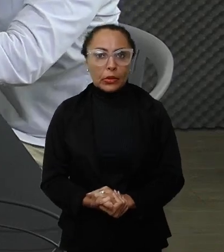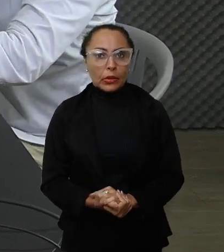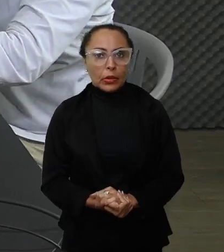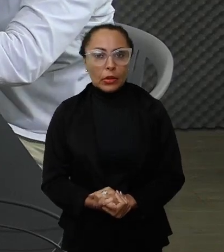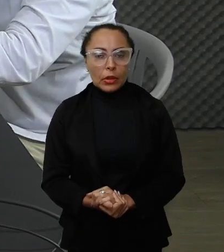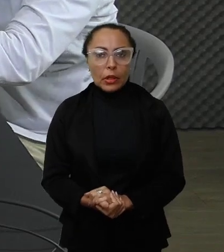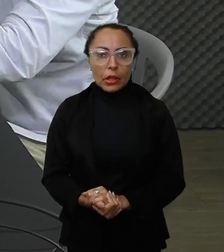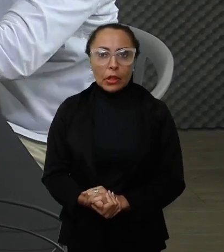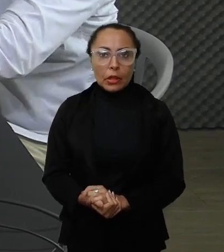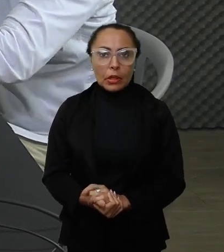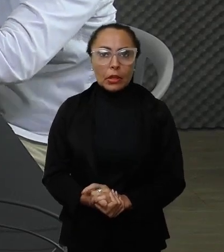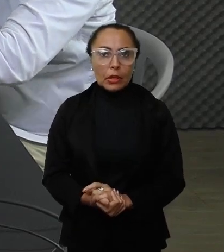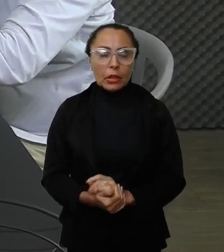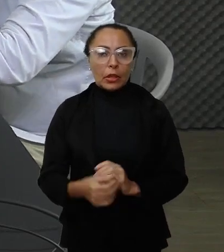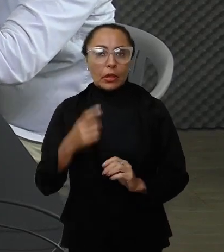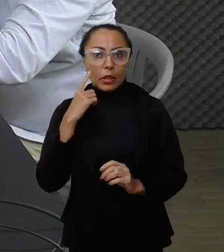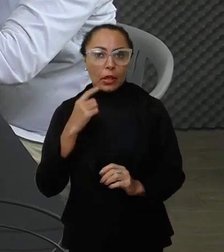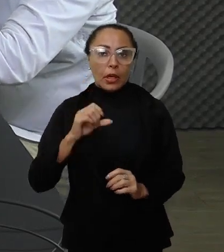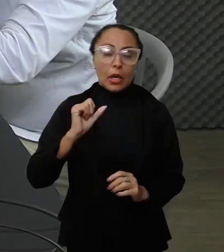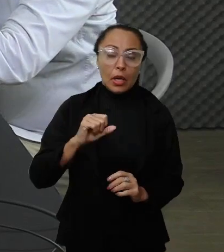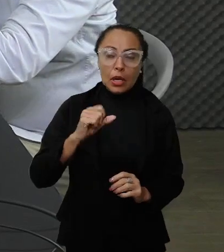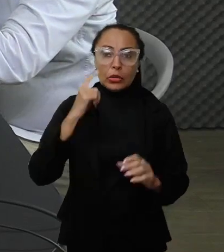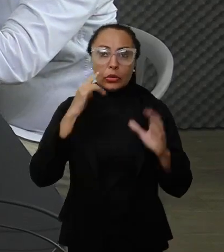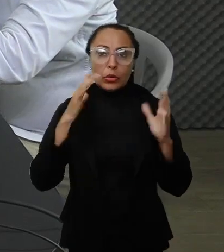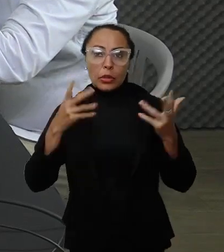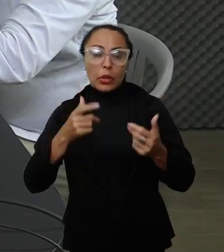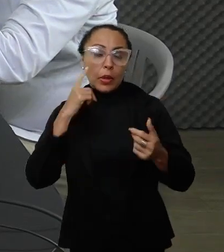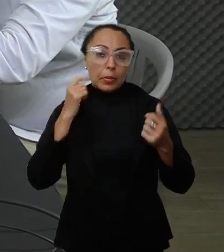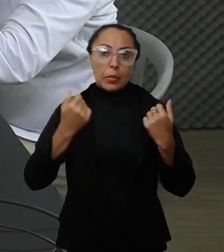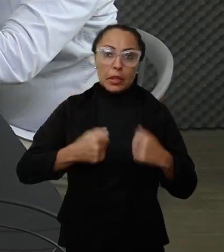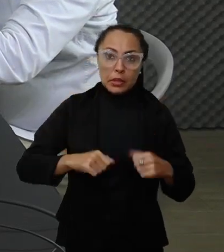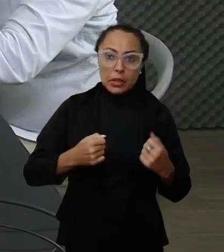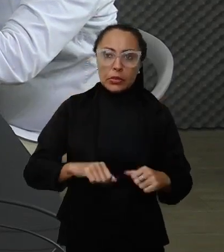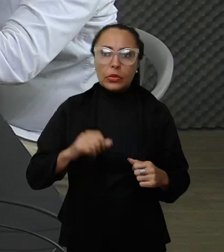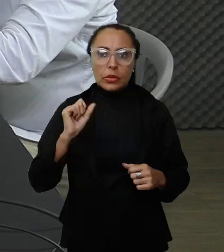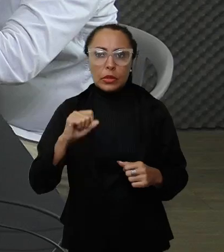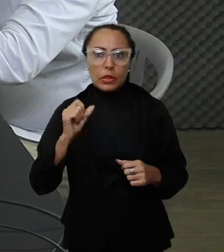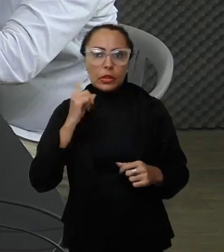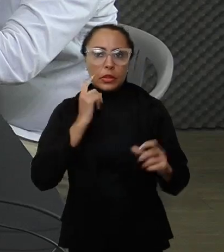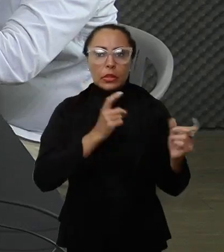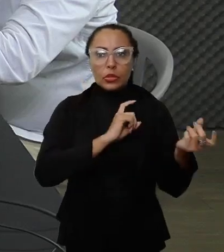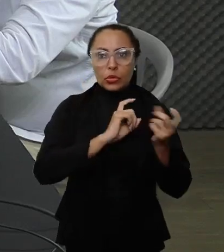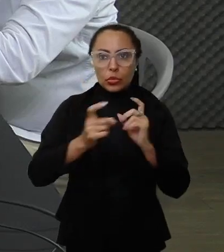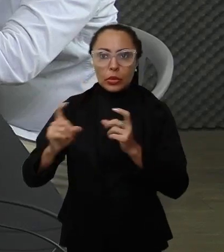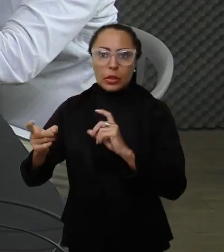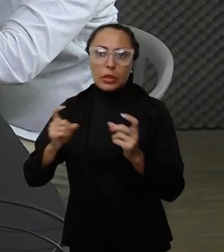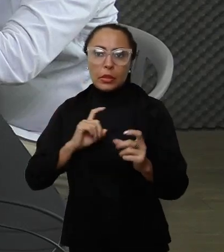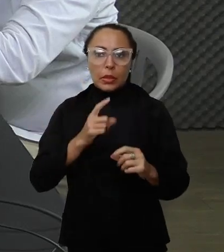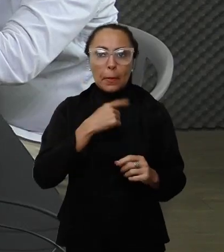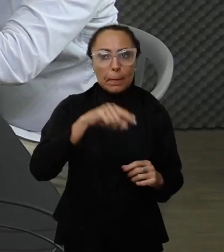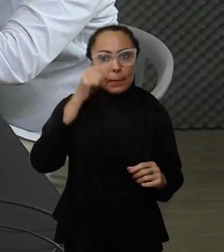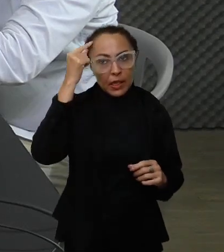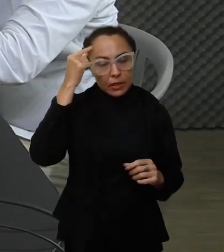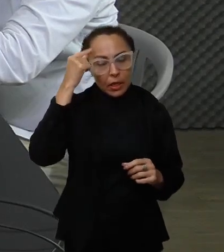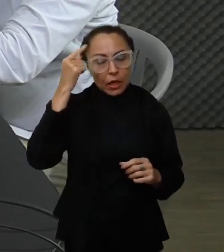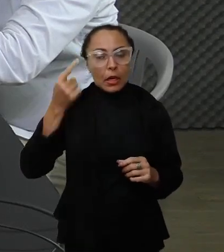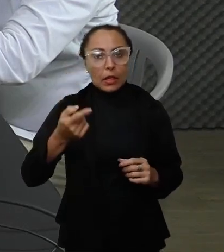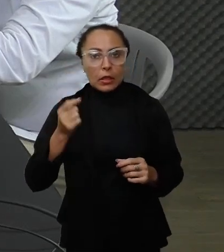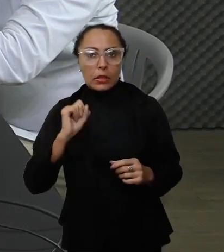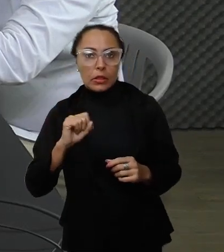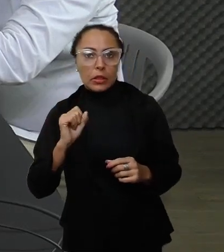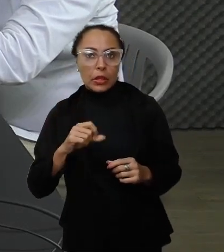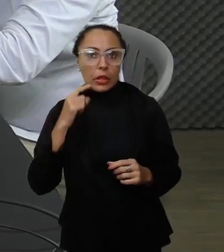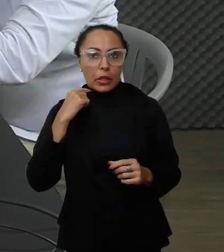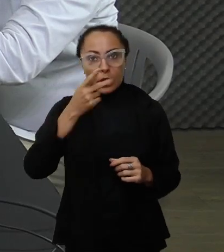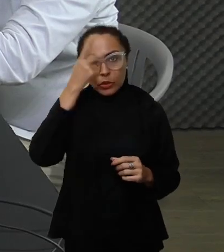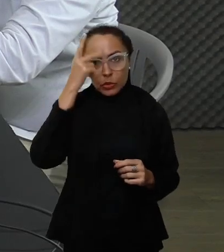dano Ah, coletivo, né? coletivo, total. Então, assim, precisa se discutir isso, precisa se pensar em formas de fazer com que as pessoas